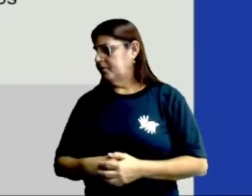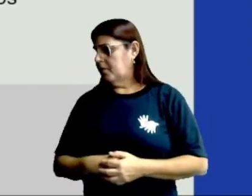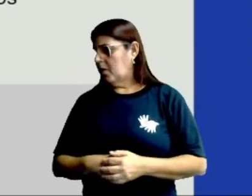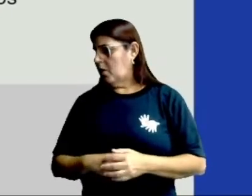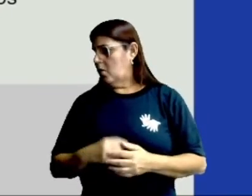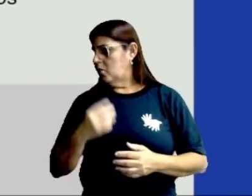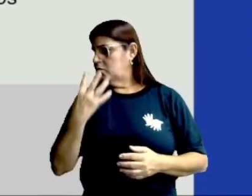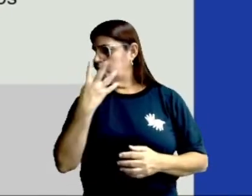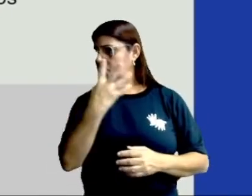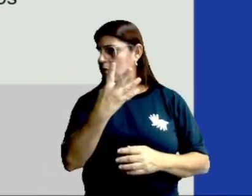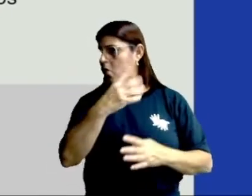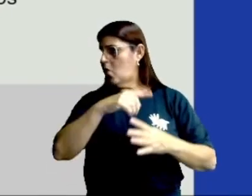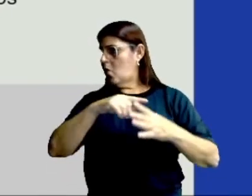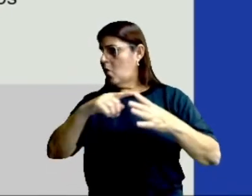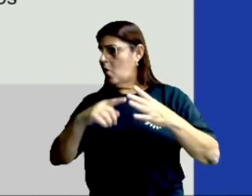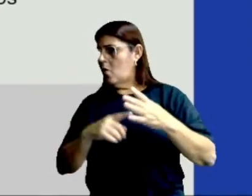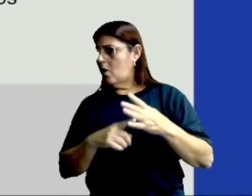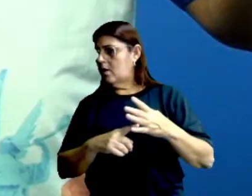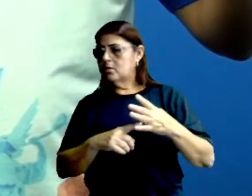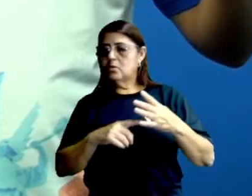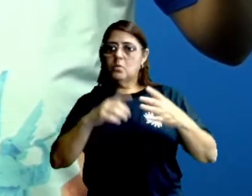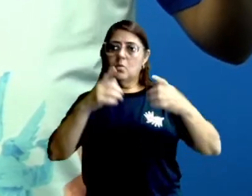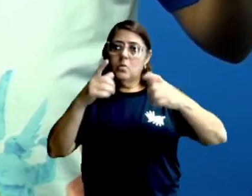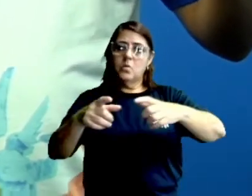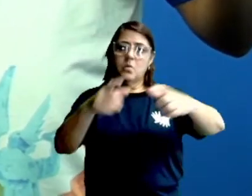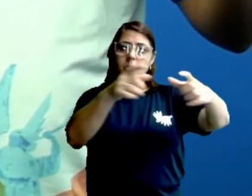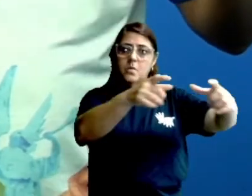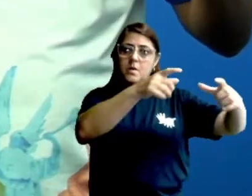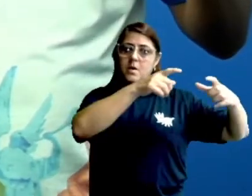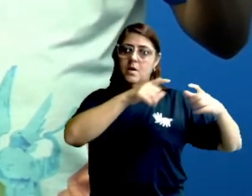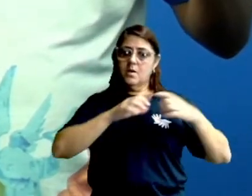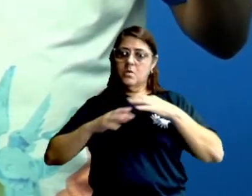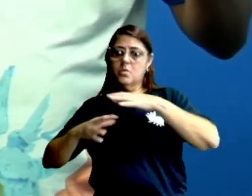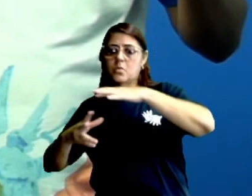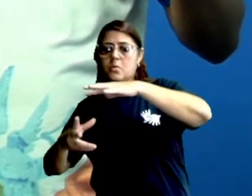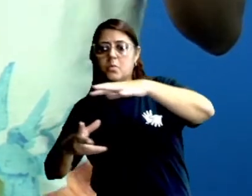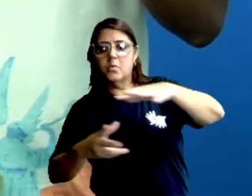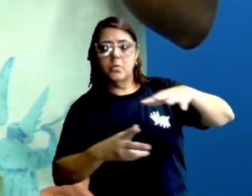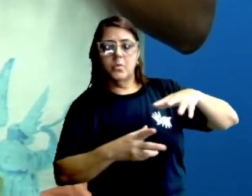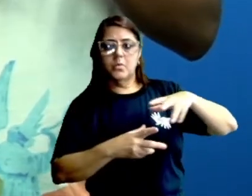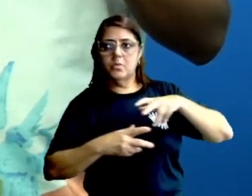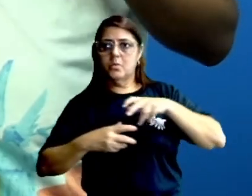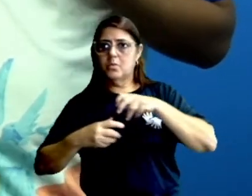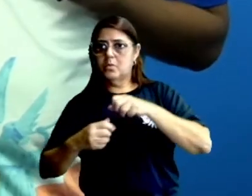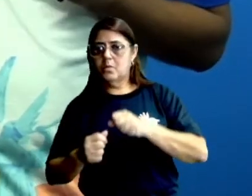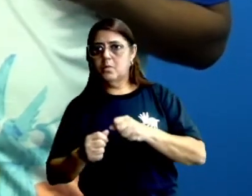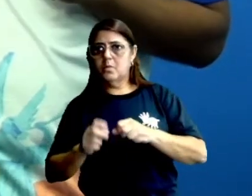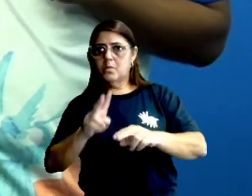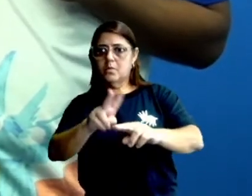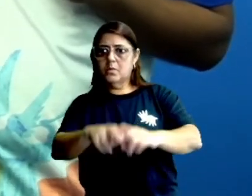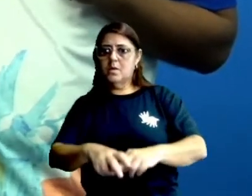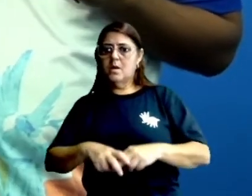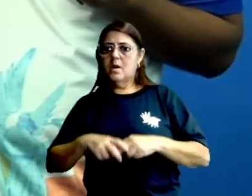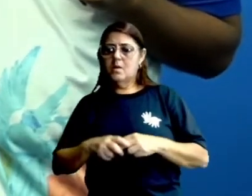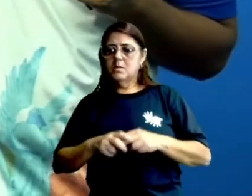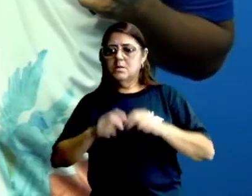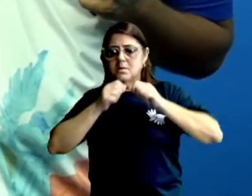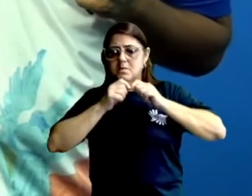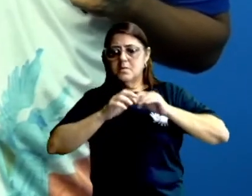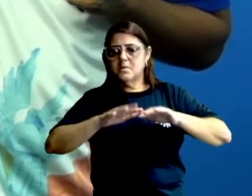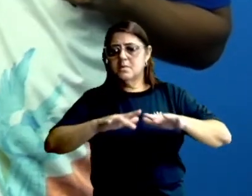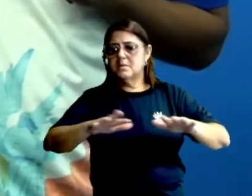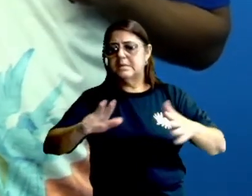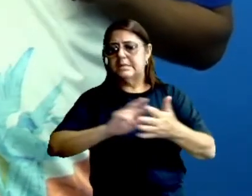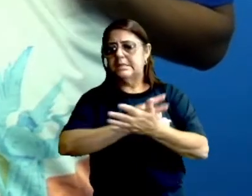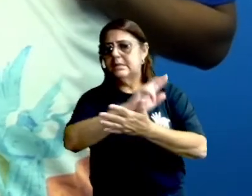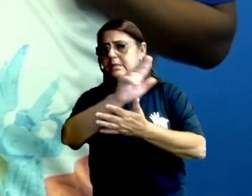4 cantos do mundo. E aí são 4 cantos do mundo. Por que significa isso? Exatamente por conta daquela diversidade de